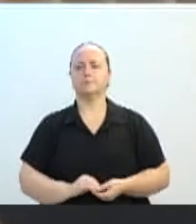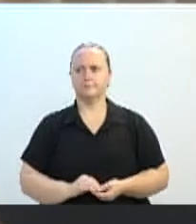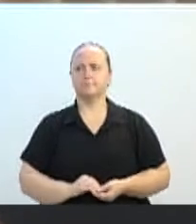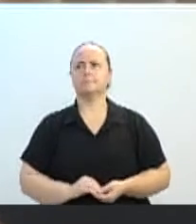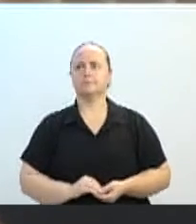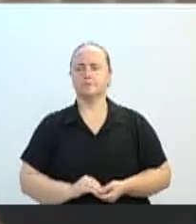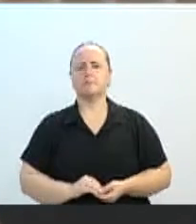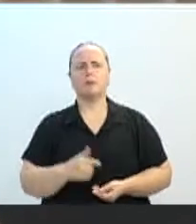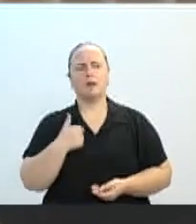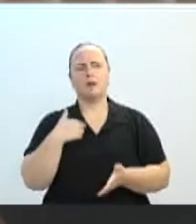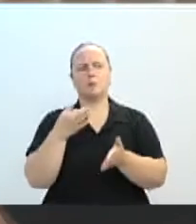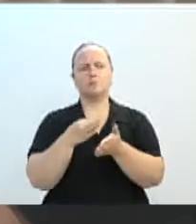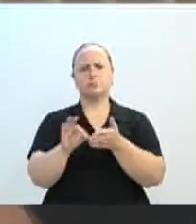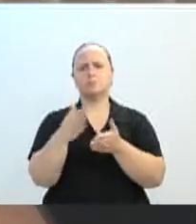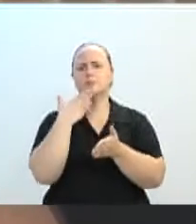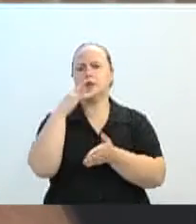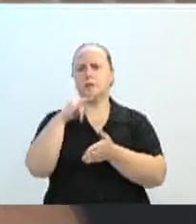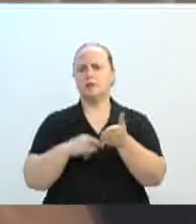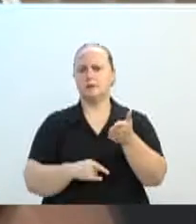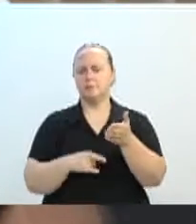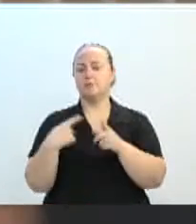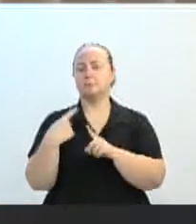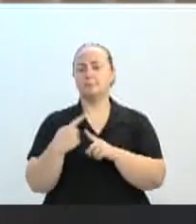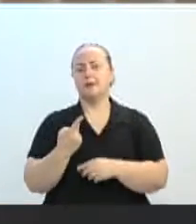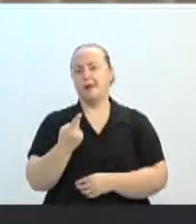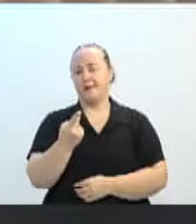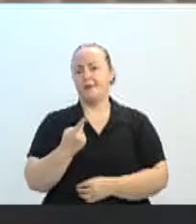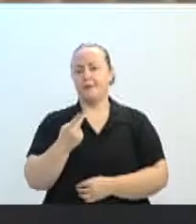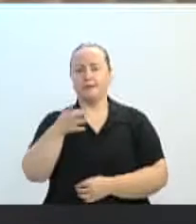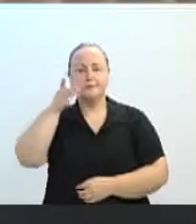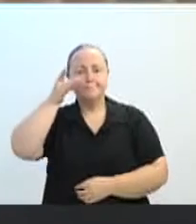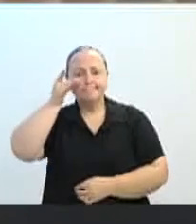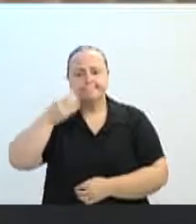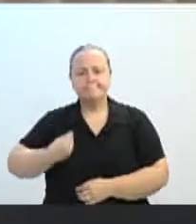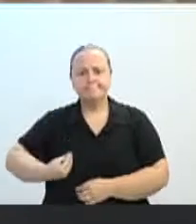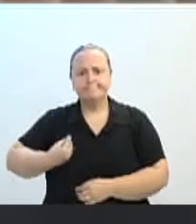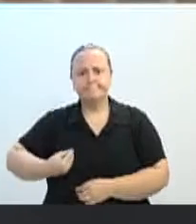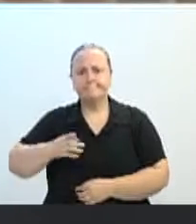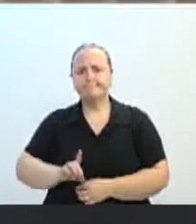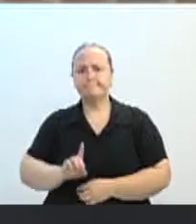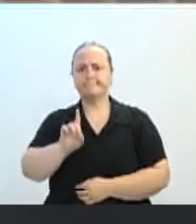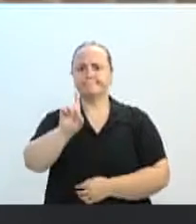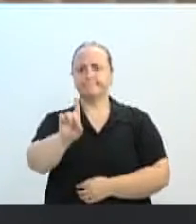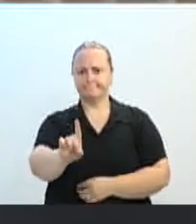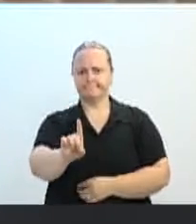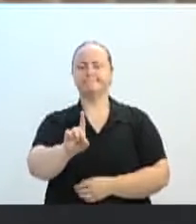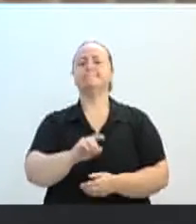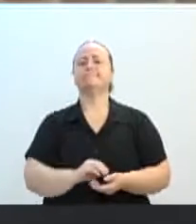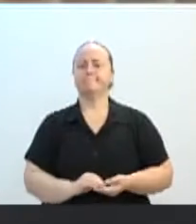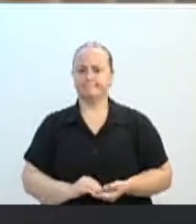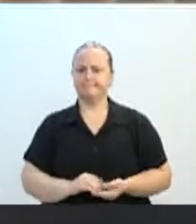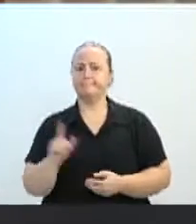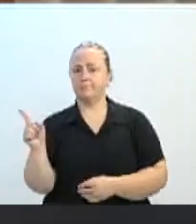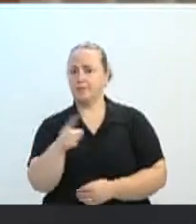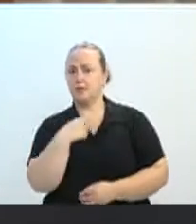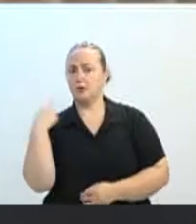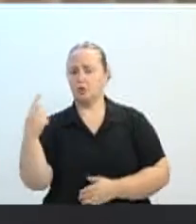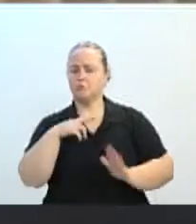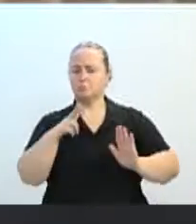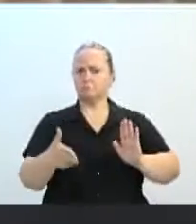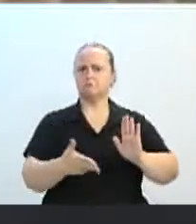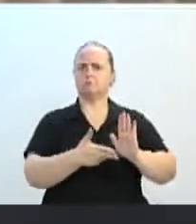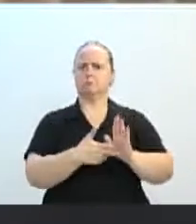acho né junto vossa excelência até porque nós dois estivermos lá pessoalmente no dia da manifestação no centro protesto e Assumimos e público